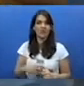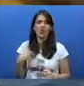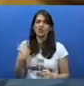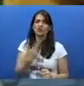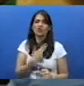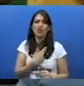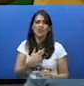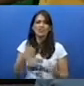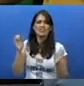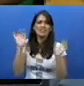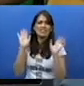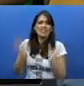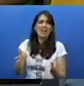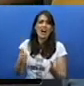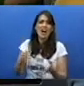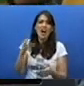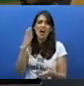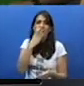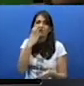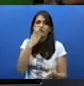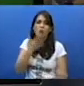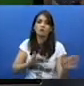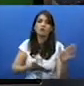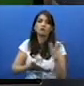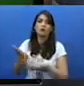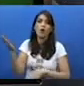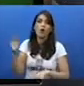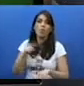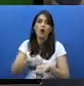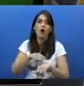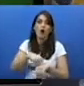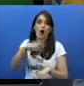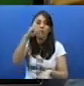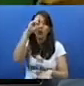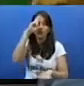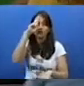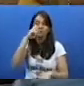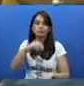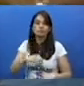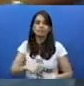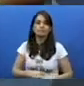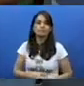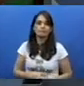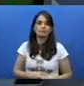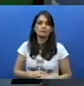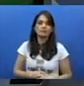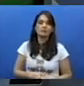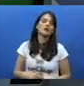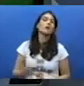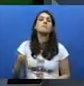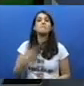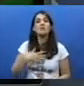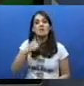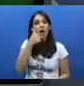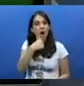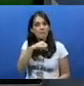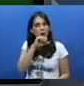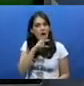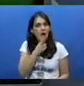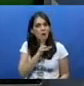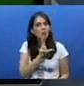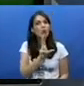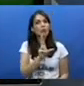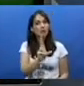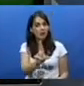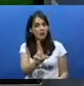a cachorrinha fugir na hora do almoço. Minha mãe respondeu. Vai ter